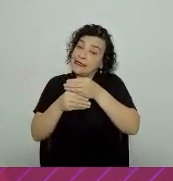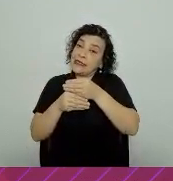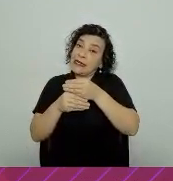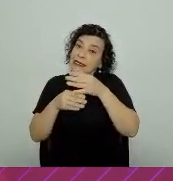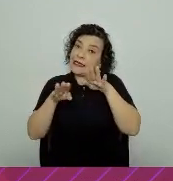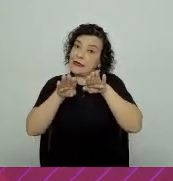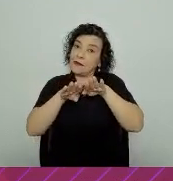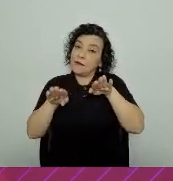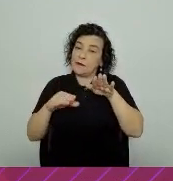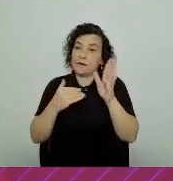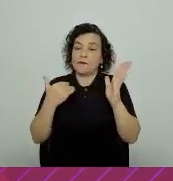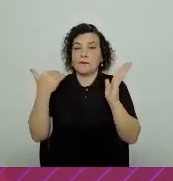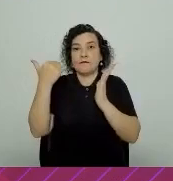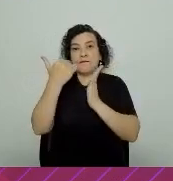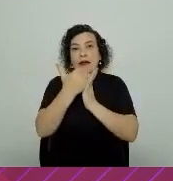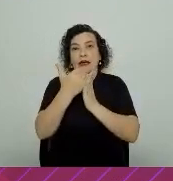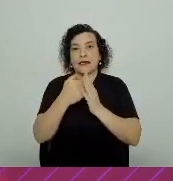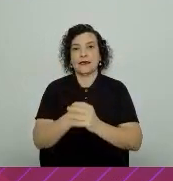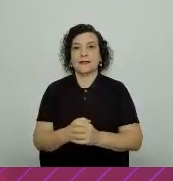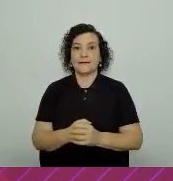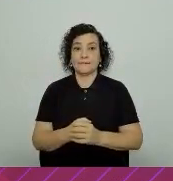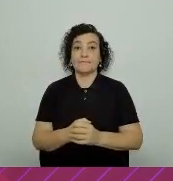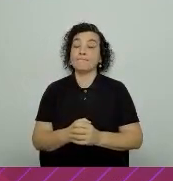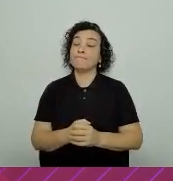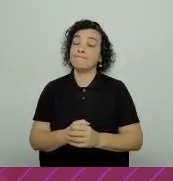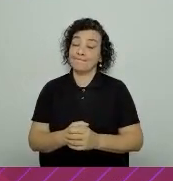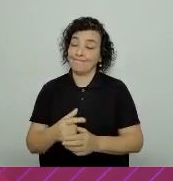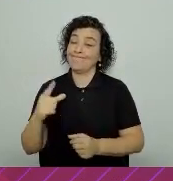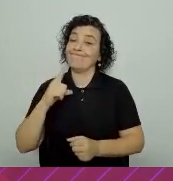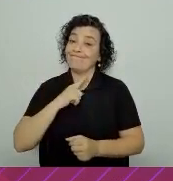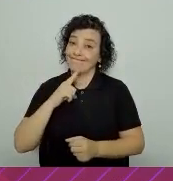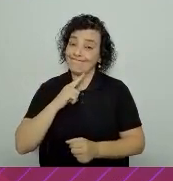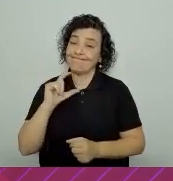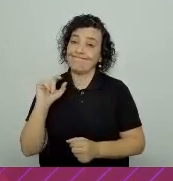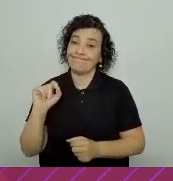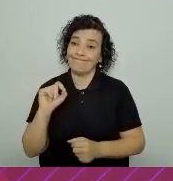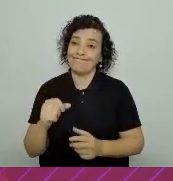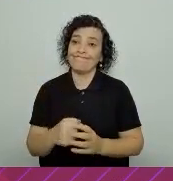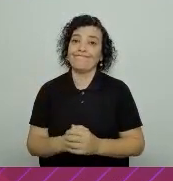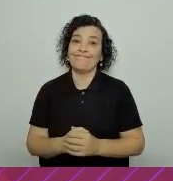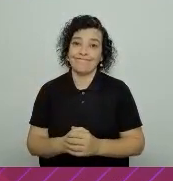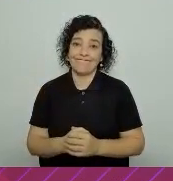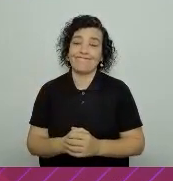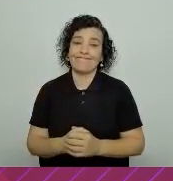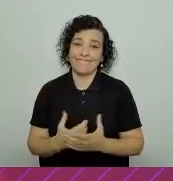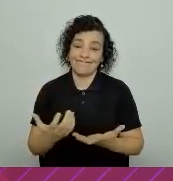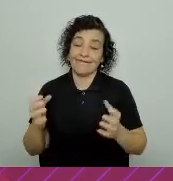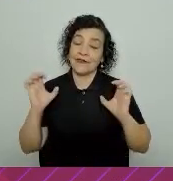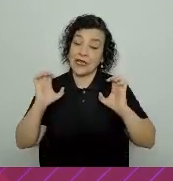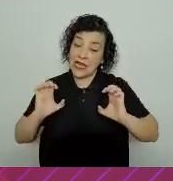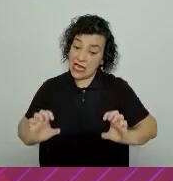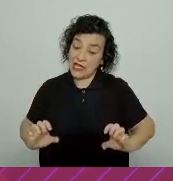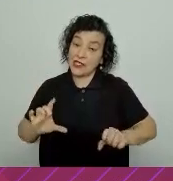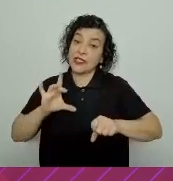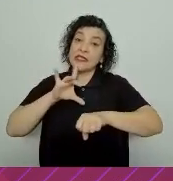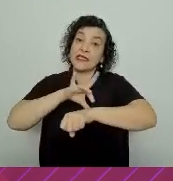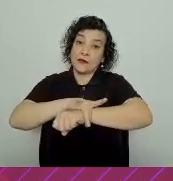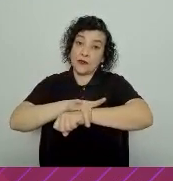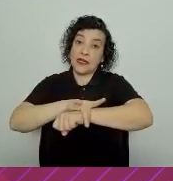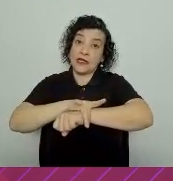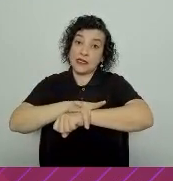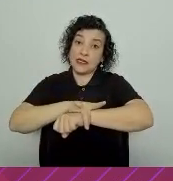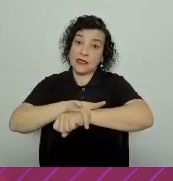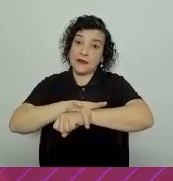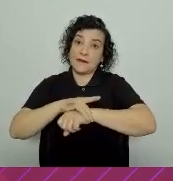mais ainda tem essas questões de éticas e de segurança que